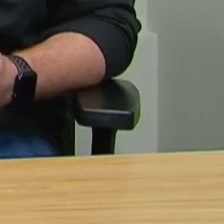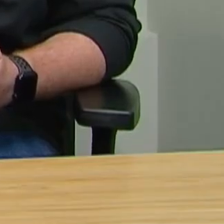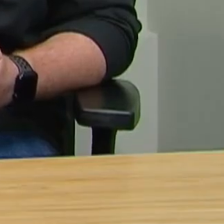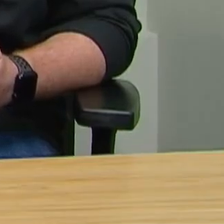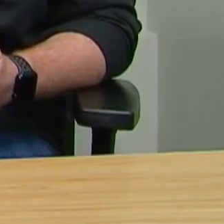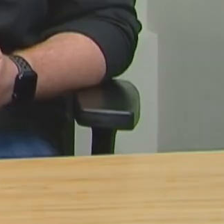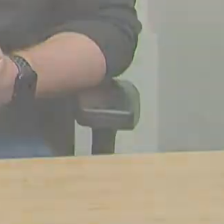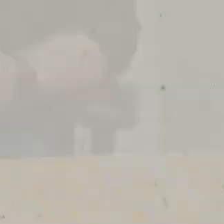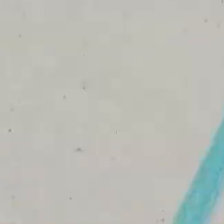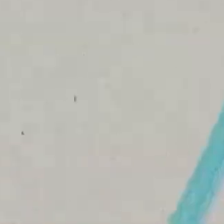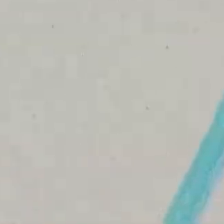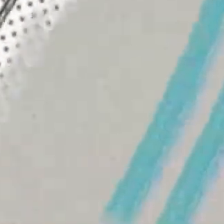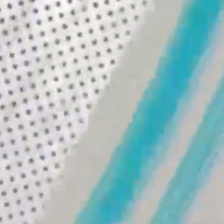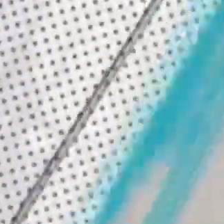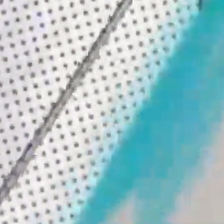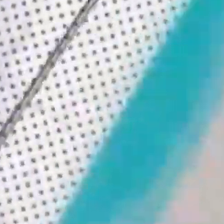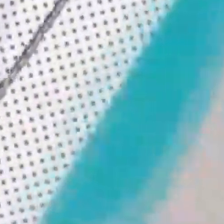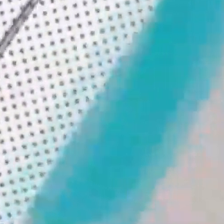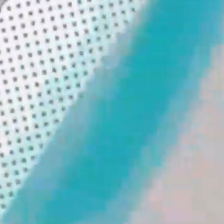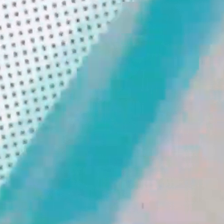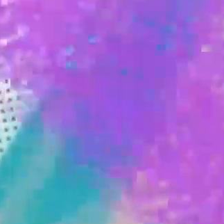Lápis.